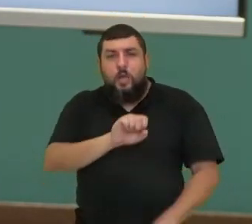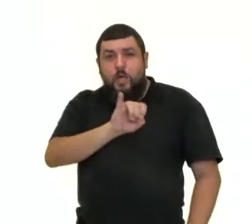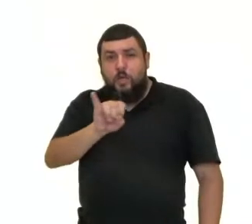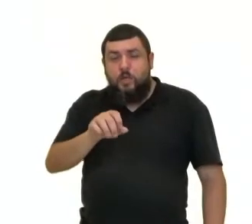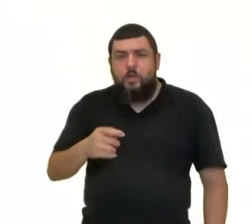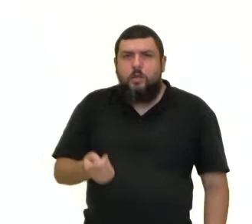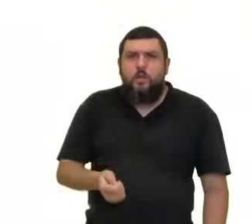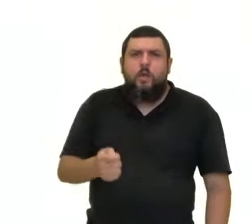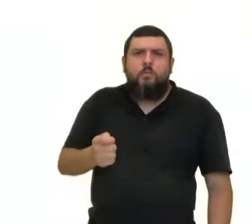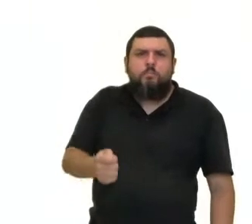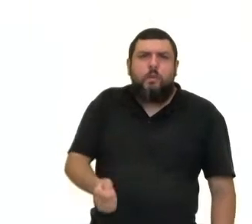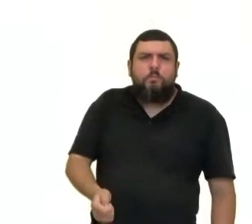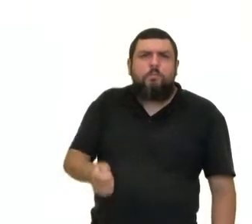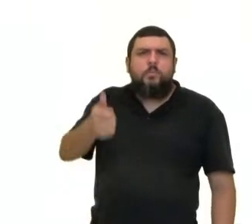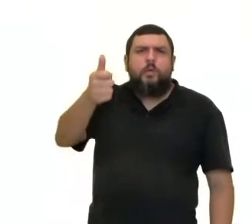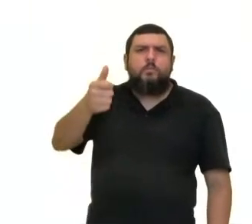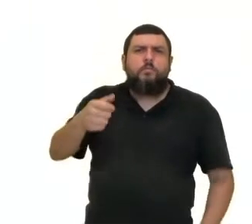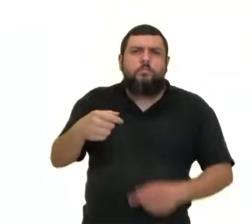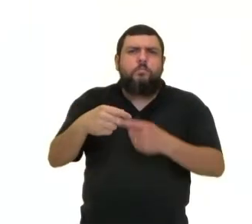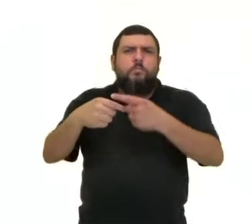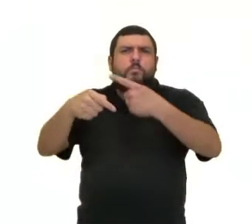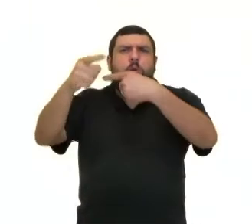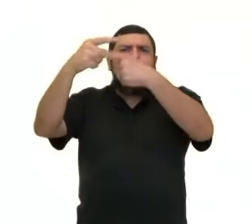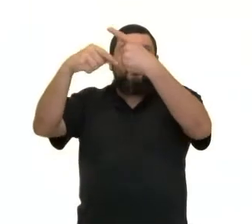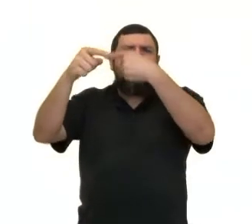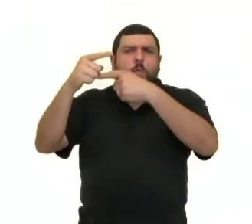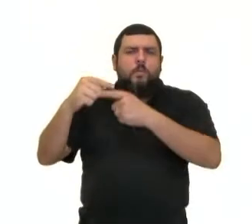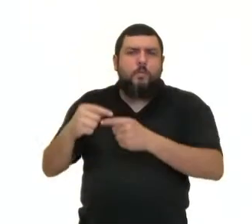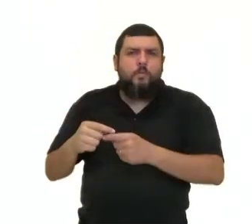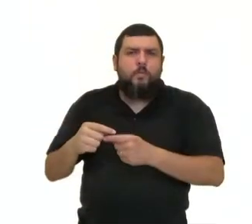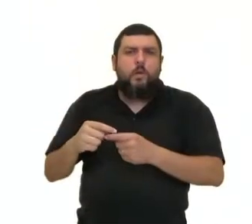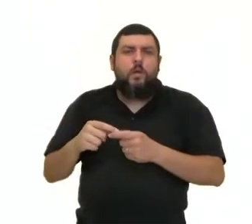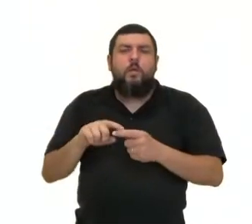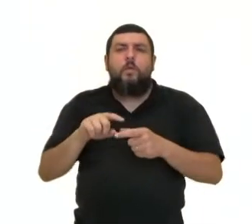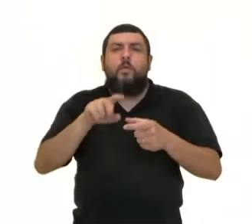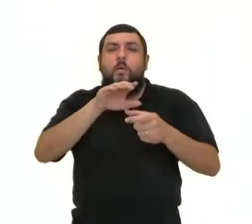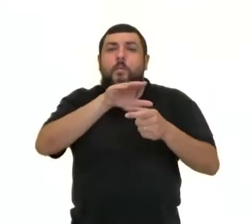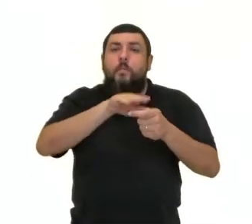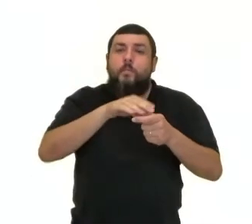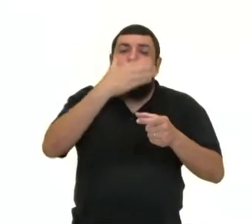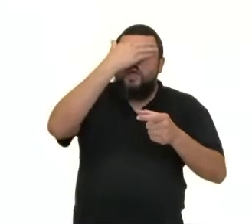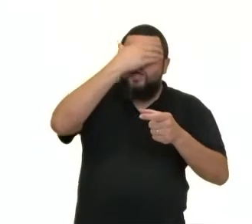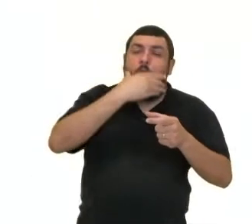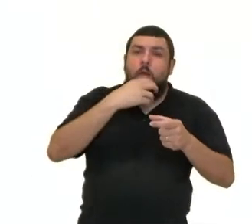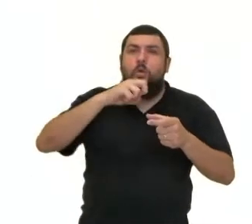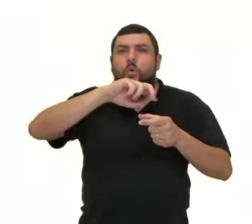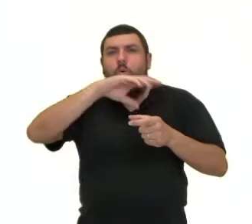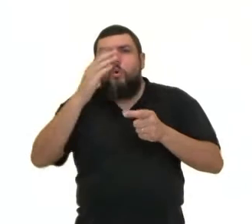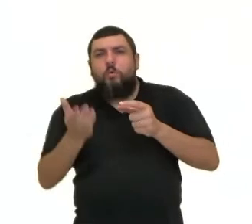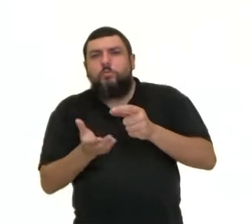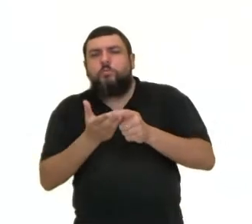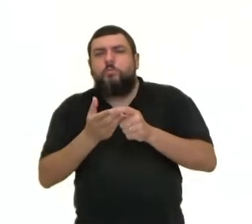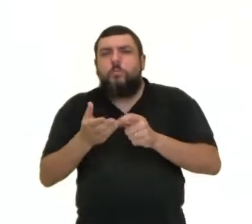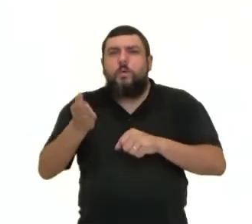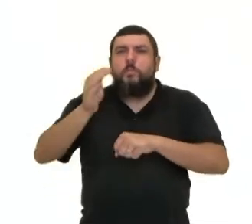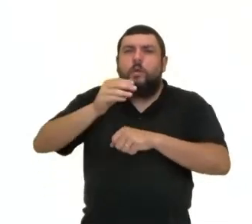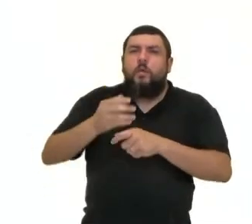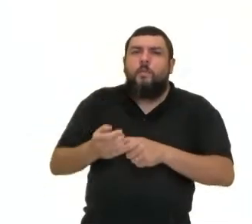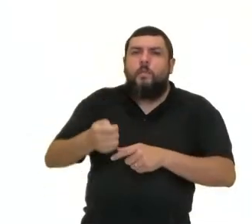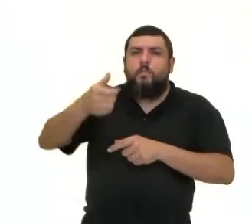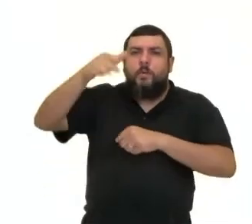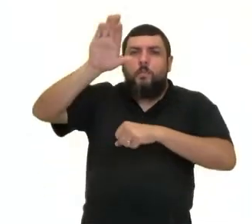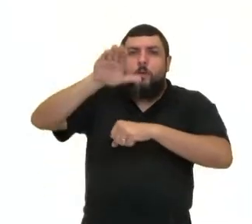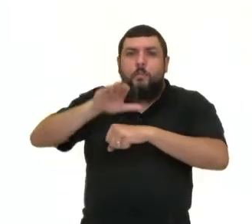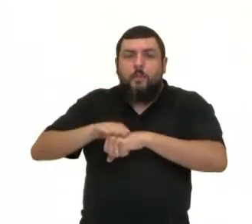cima, né? Eu sei que um dos resultados vai ser cara ou coroa, mas eu não posso afirmar